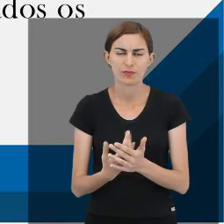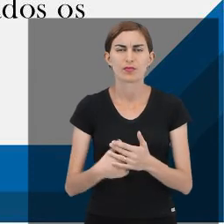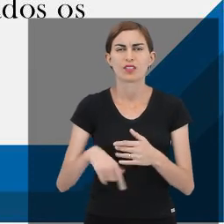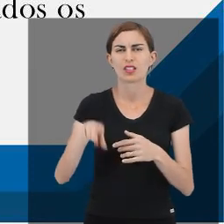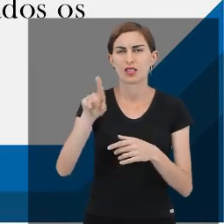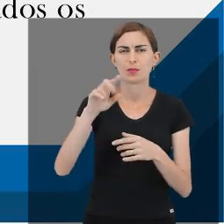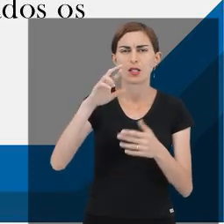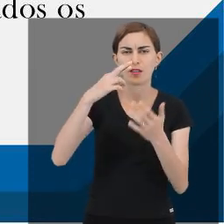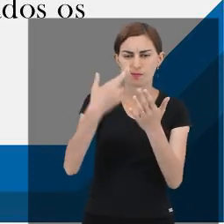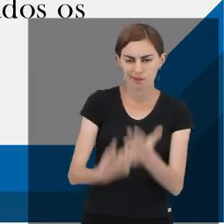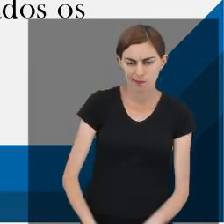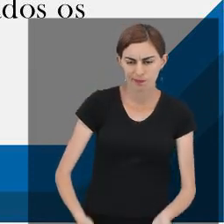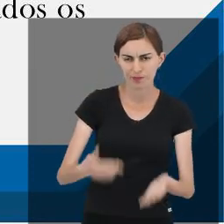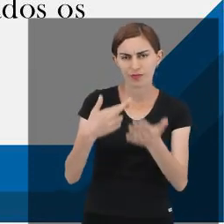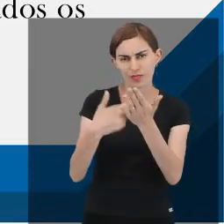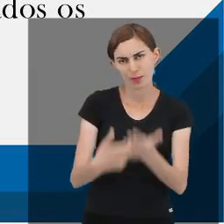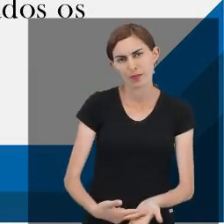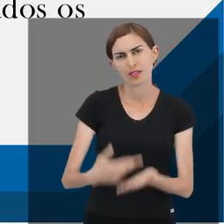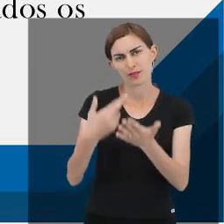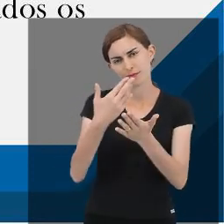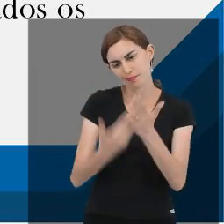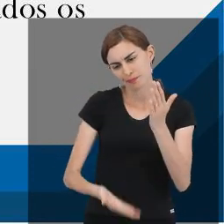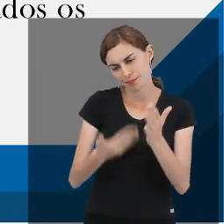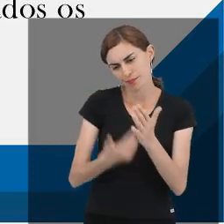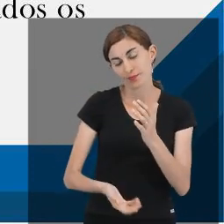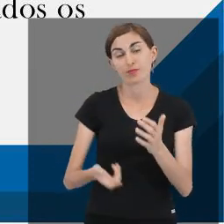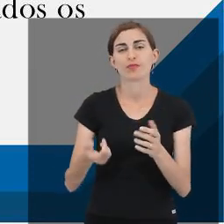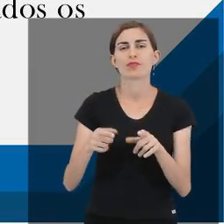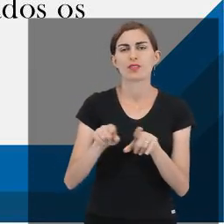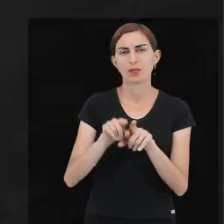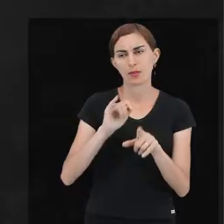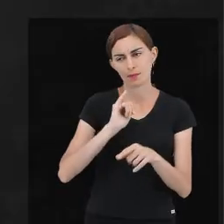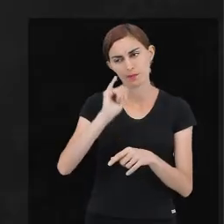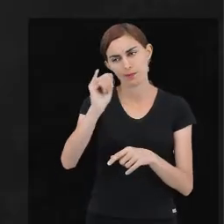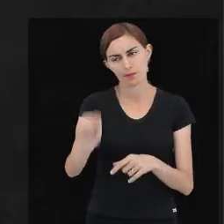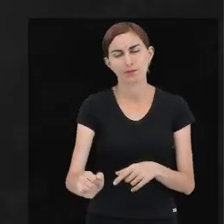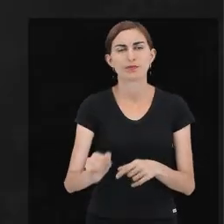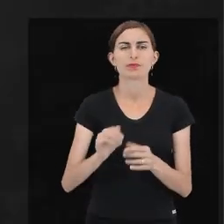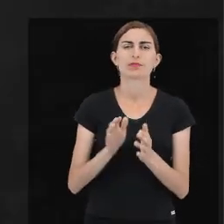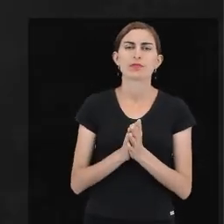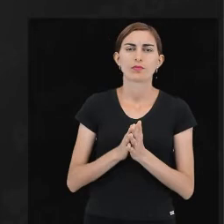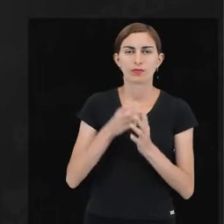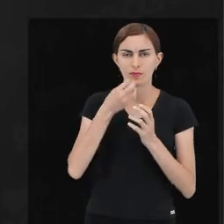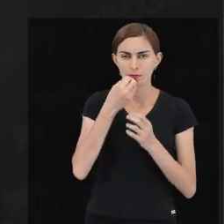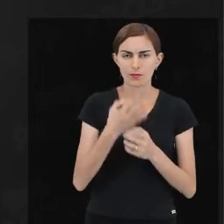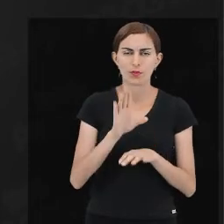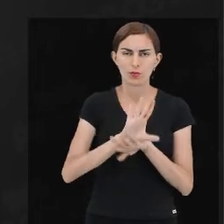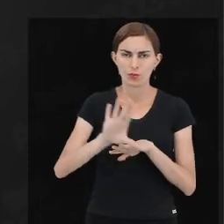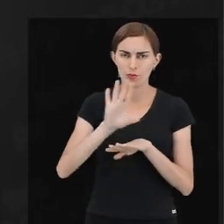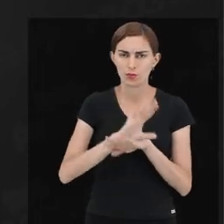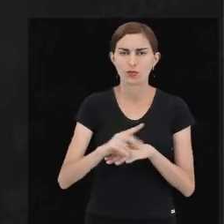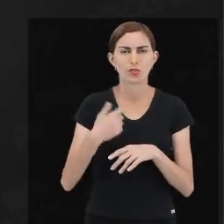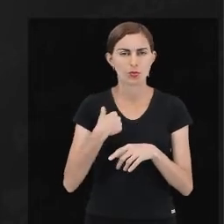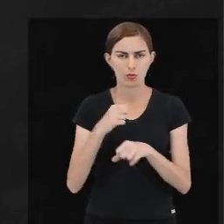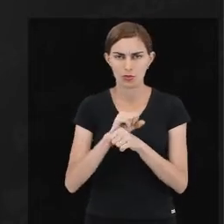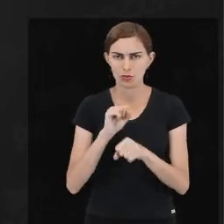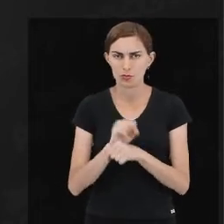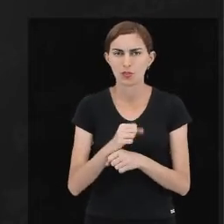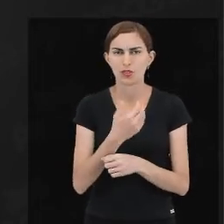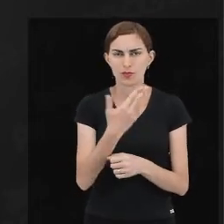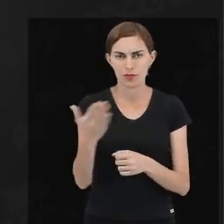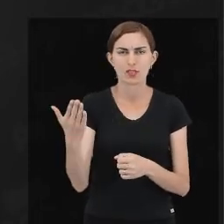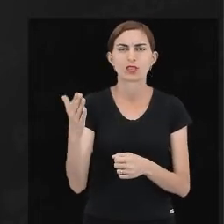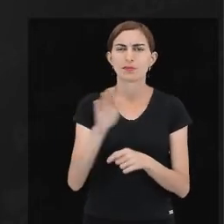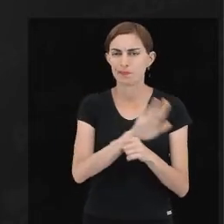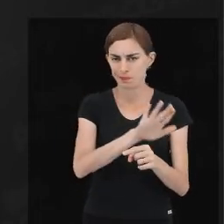repetência, e elevados níveis de repetência. Bom, cursista, eu espero que a gente tenha